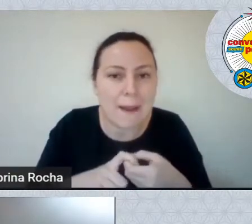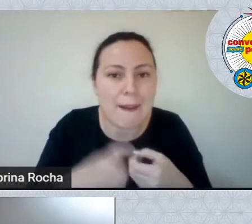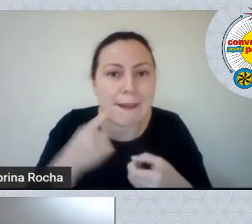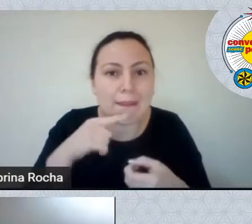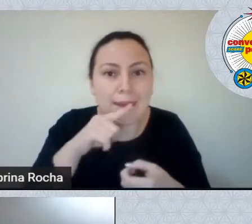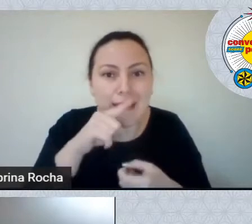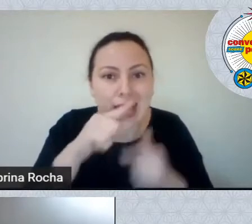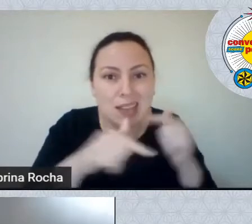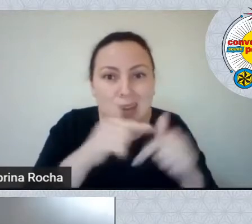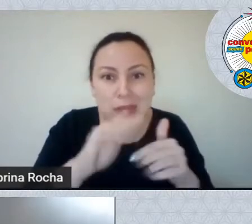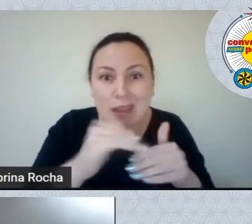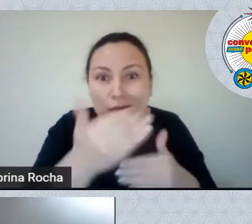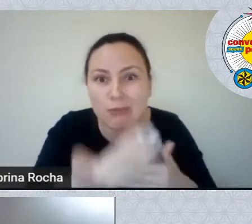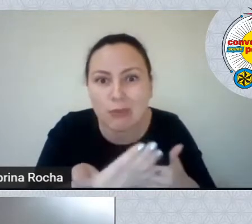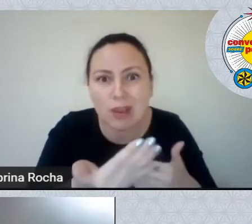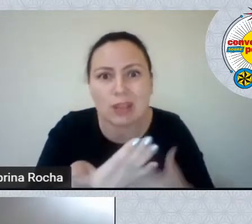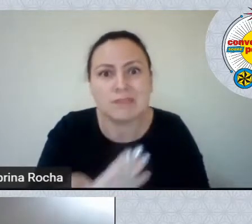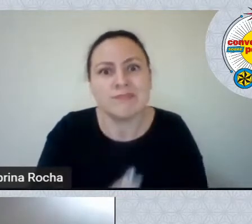parece injusto.